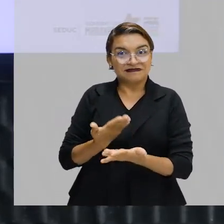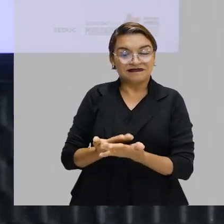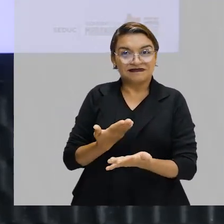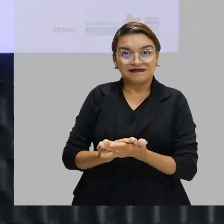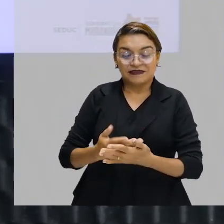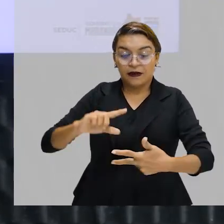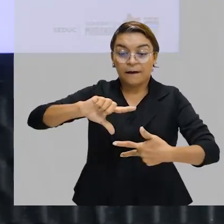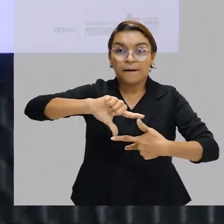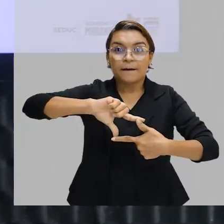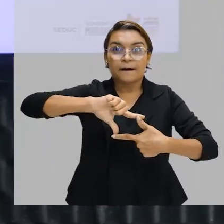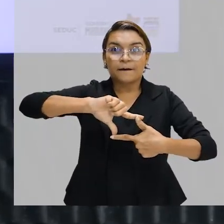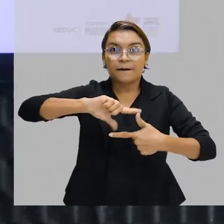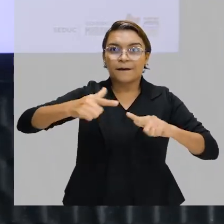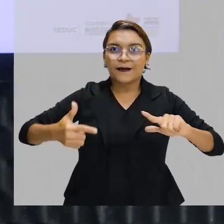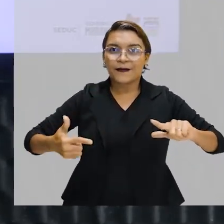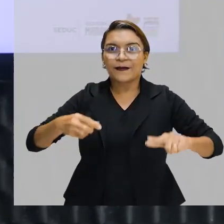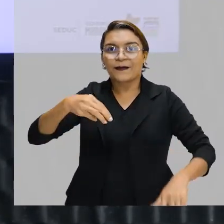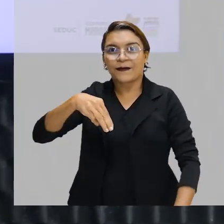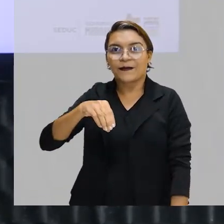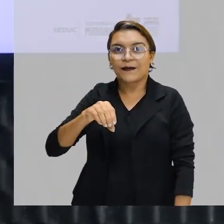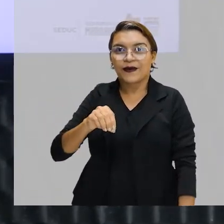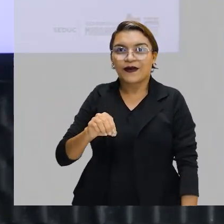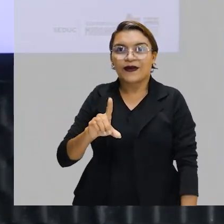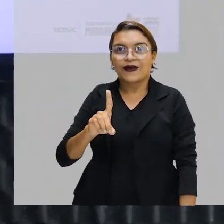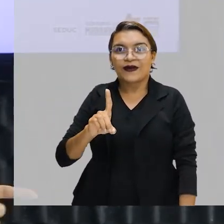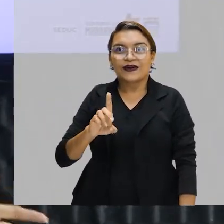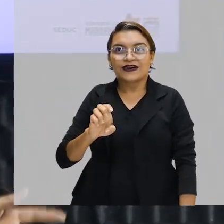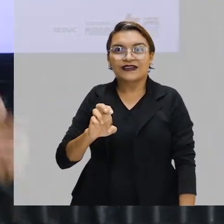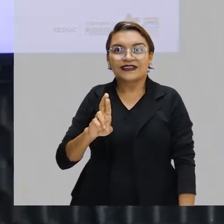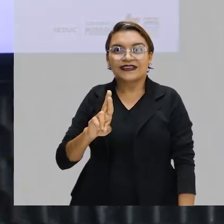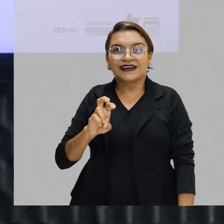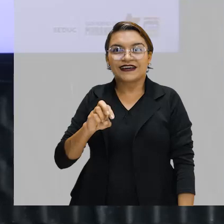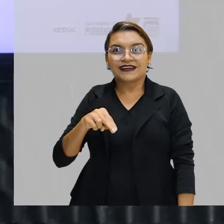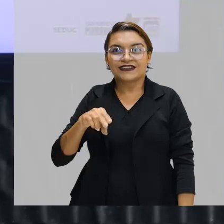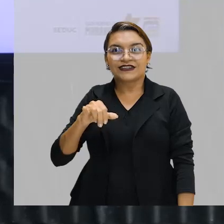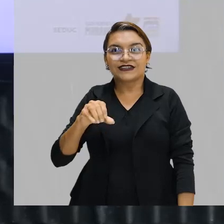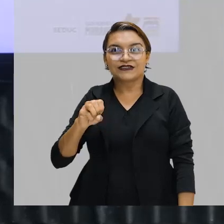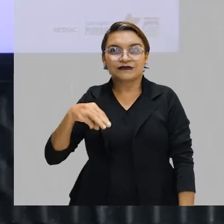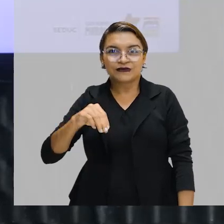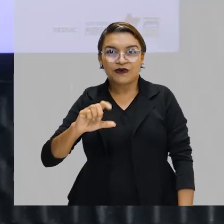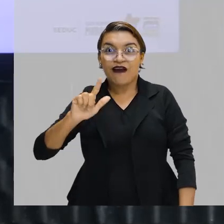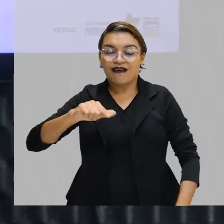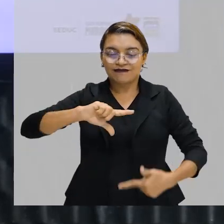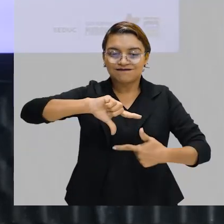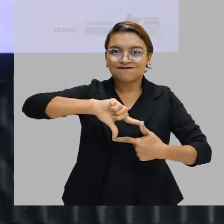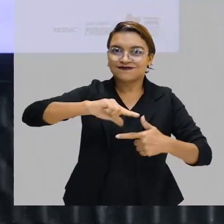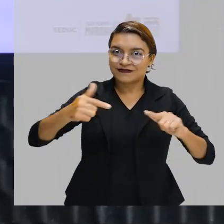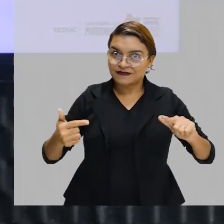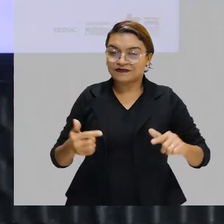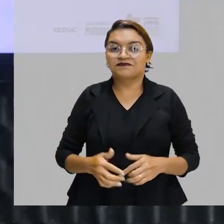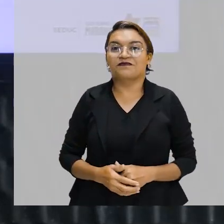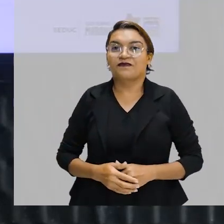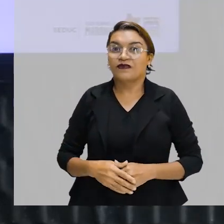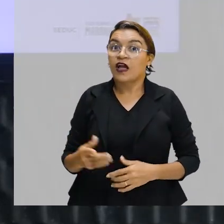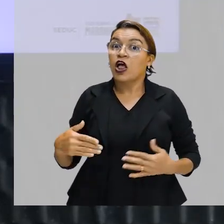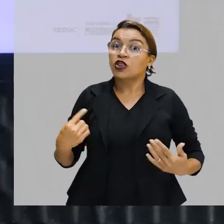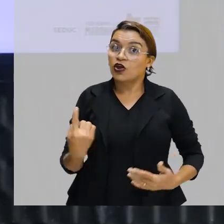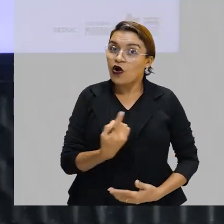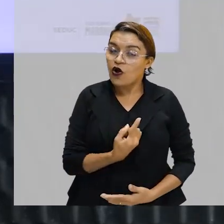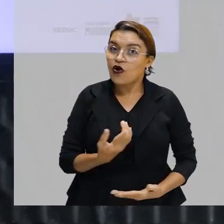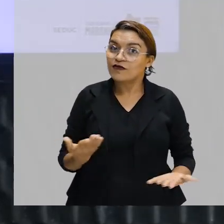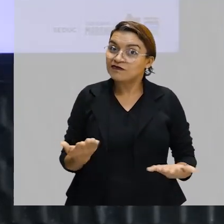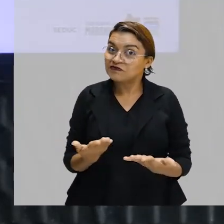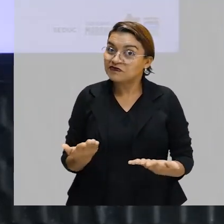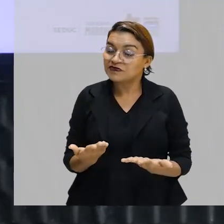um movimento literário muito interessante. Olha só, nós estamos em 2022,